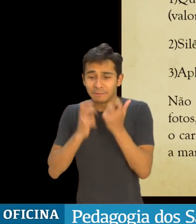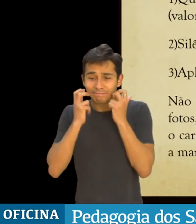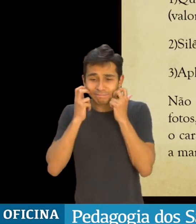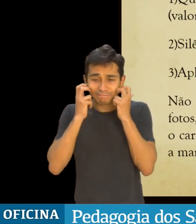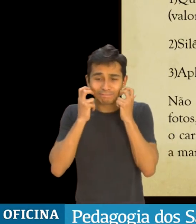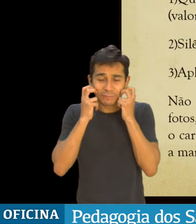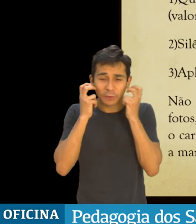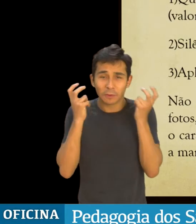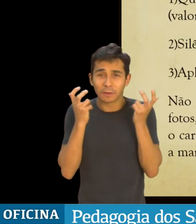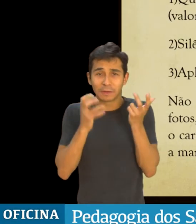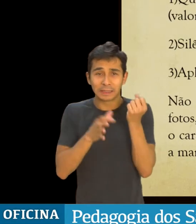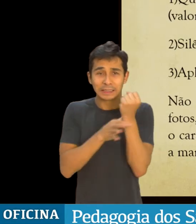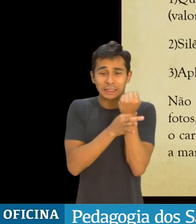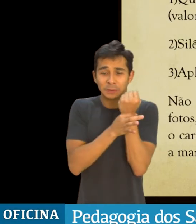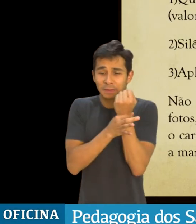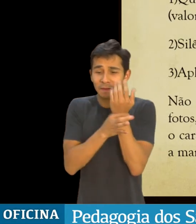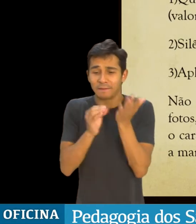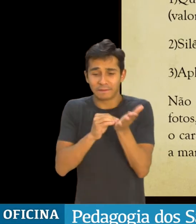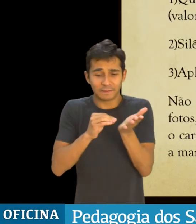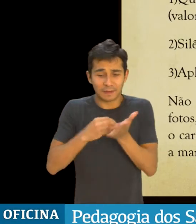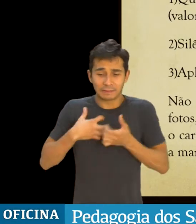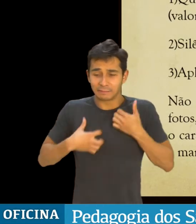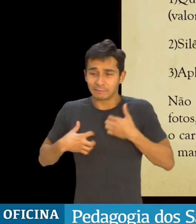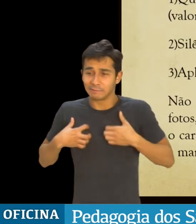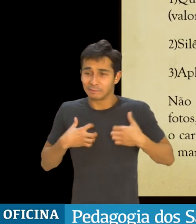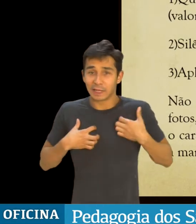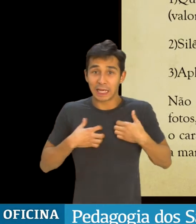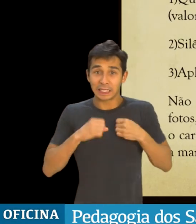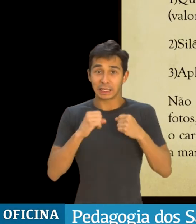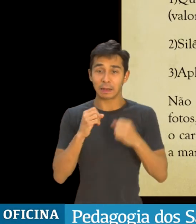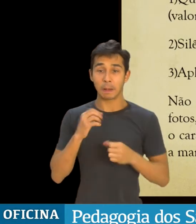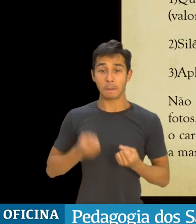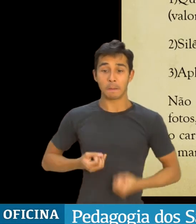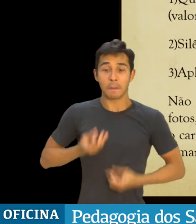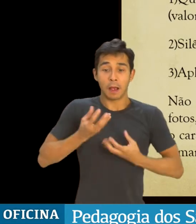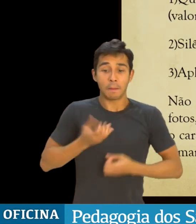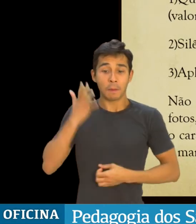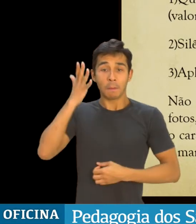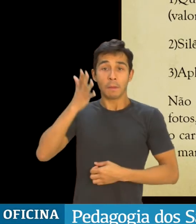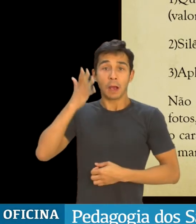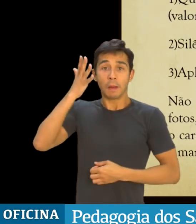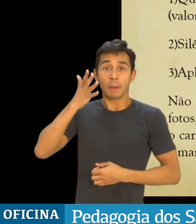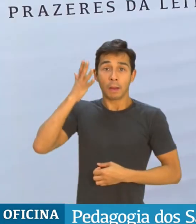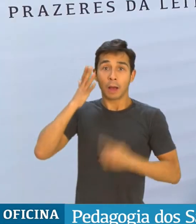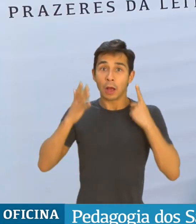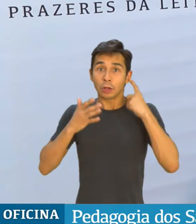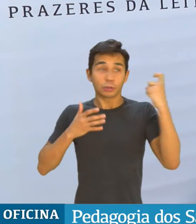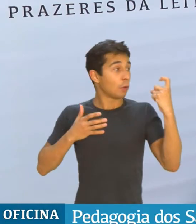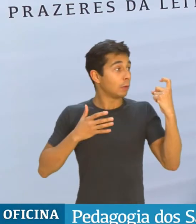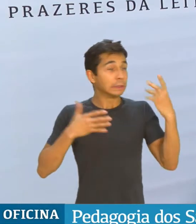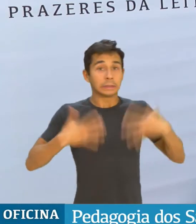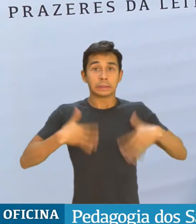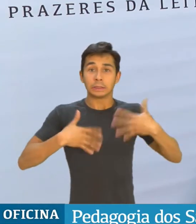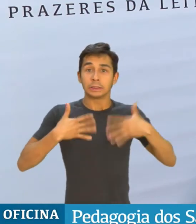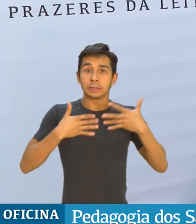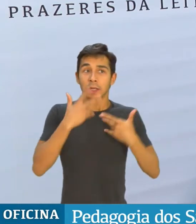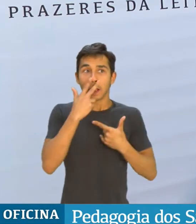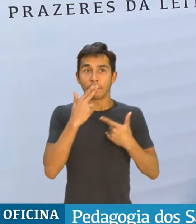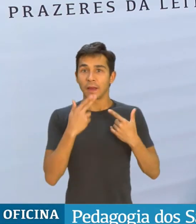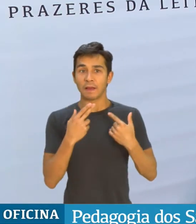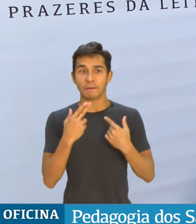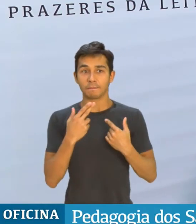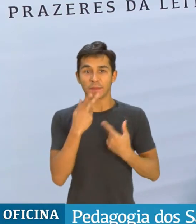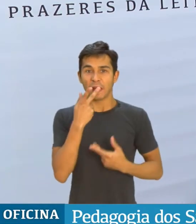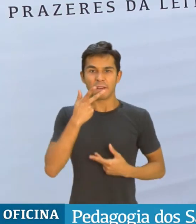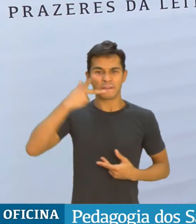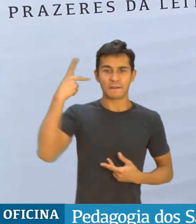tímidas, estão muito inseguras. Se tem pessoas conversando na plateia, se tem pessoas falando alguma coisa, a pessoa já imagina, puxa, será que está falando de